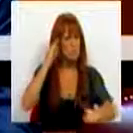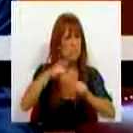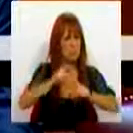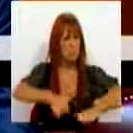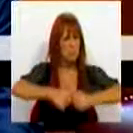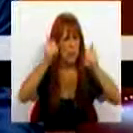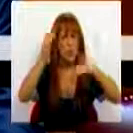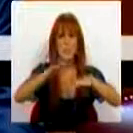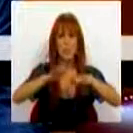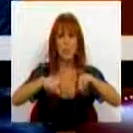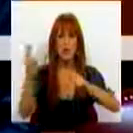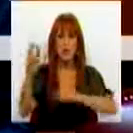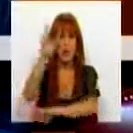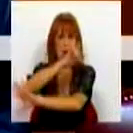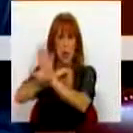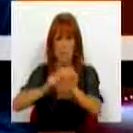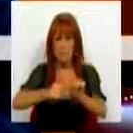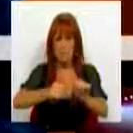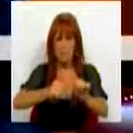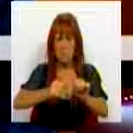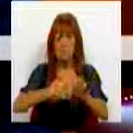sentido relativamente à União Europeia.